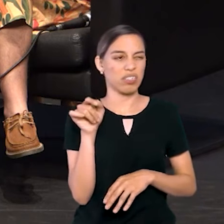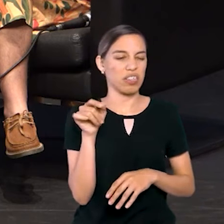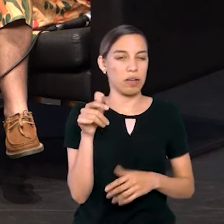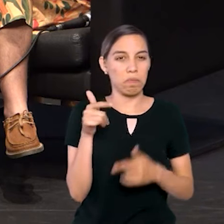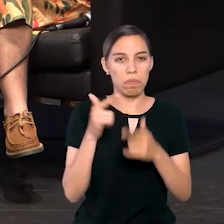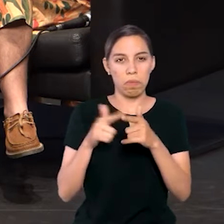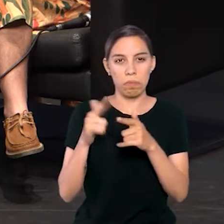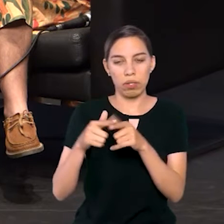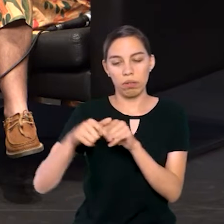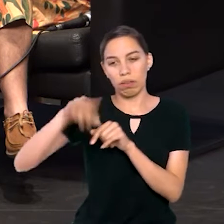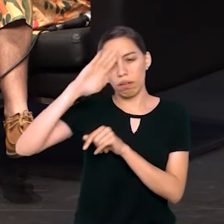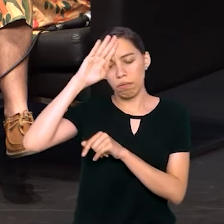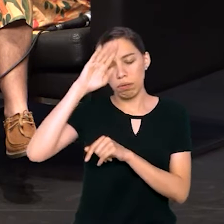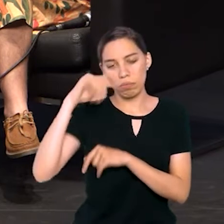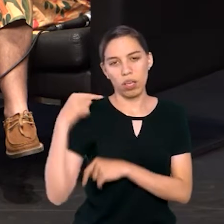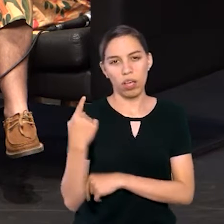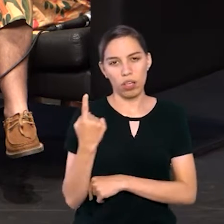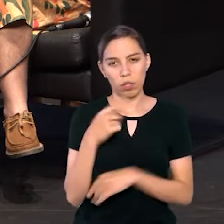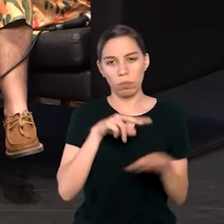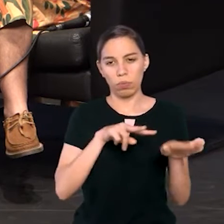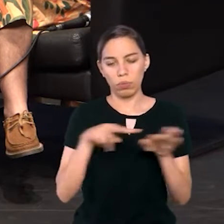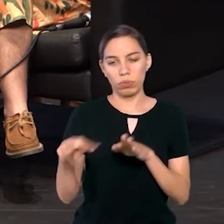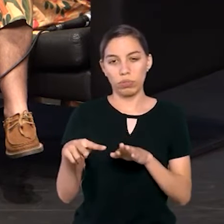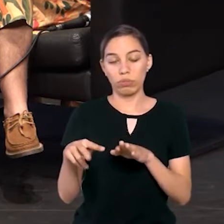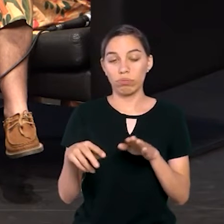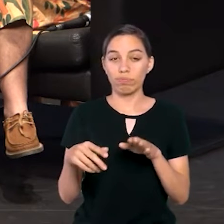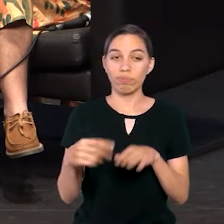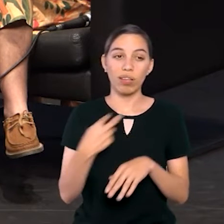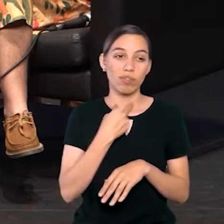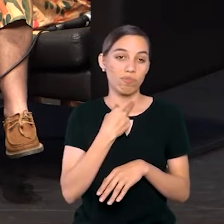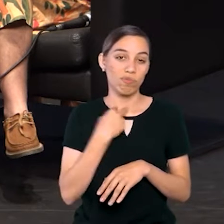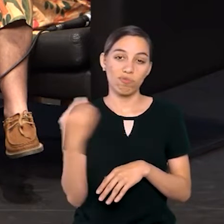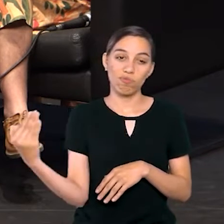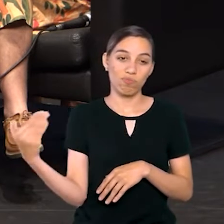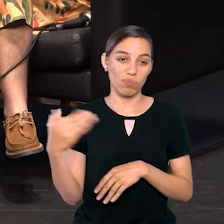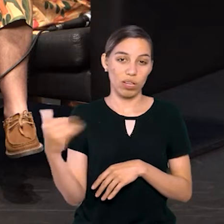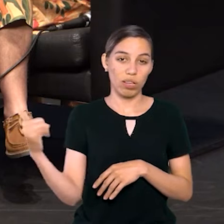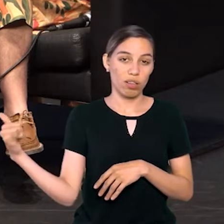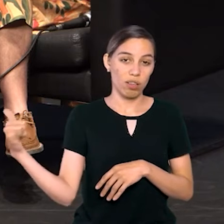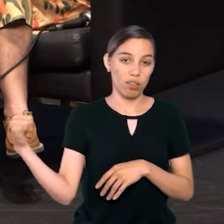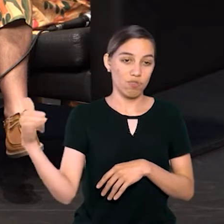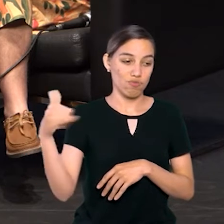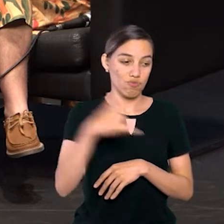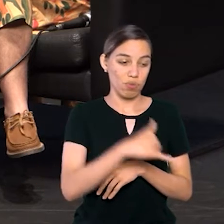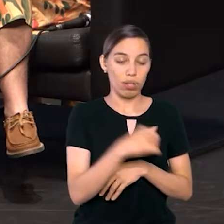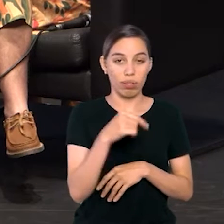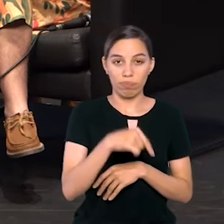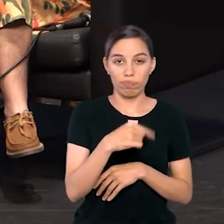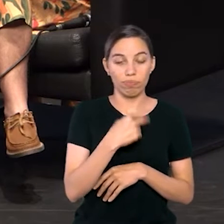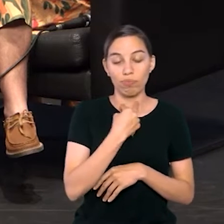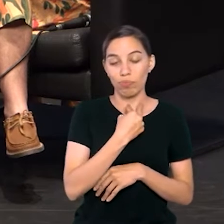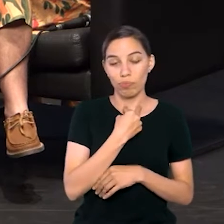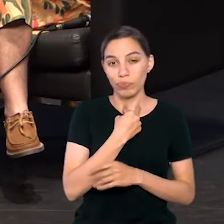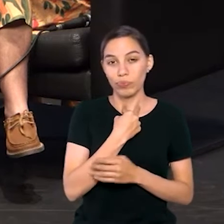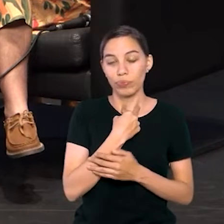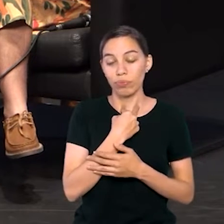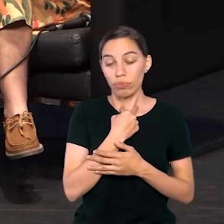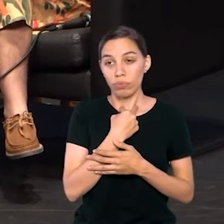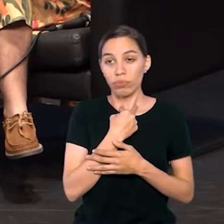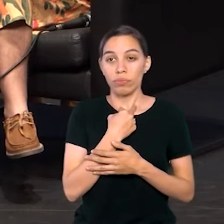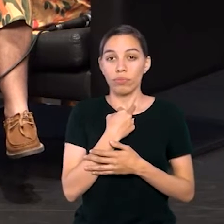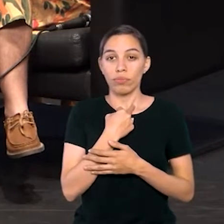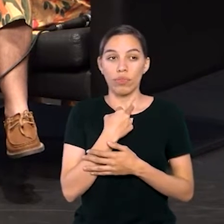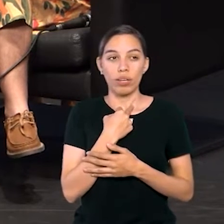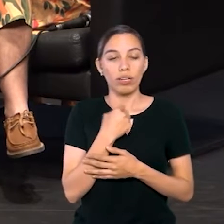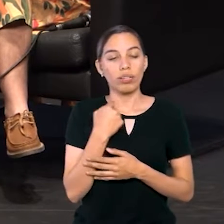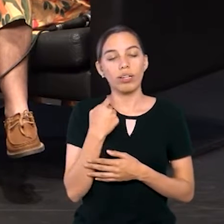viroses que pega a gente e dura uma semana, e não pôde pegar avião para vir para cá. Aí eu fiquei pensando, como é que a gente vai